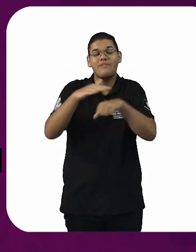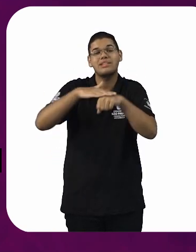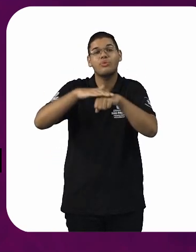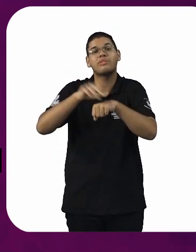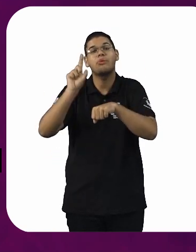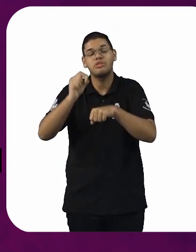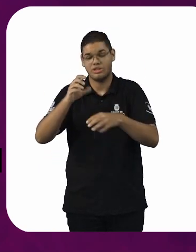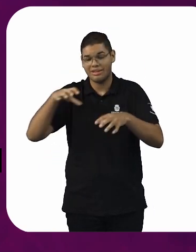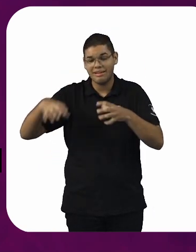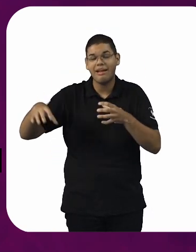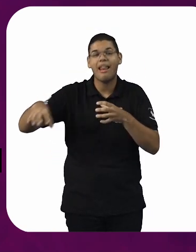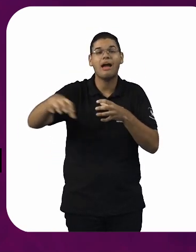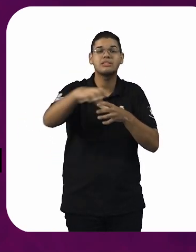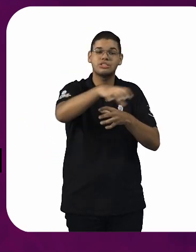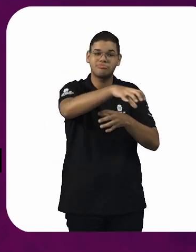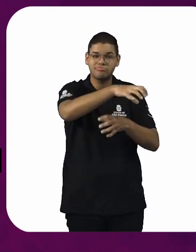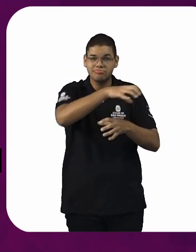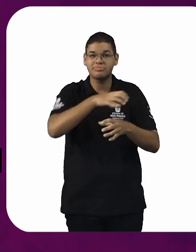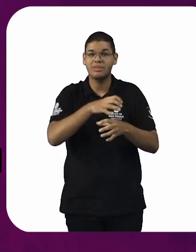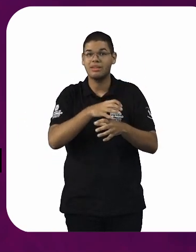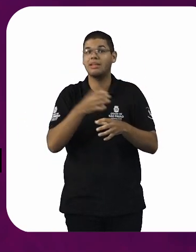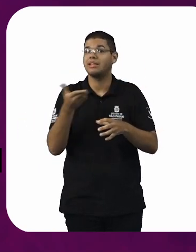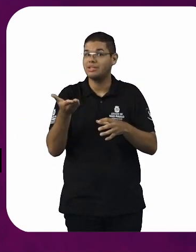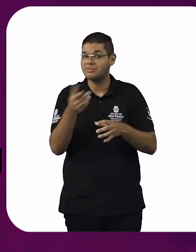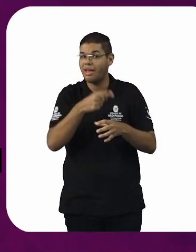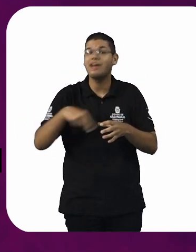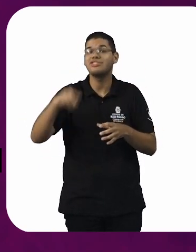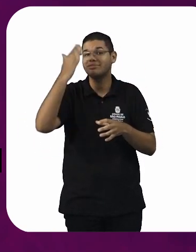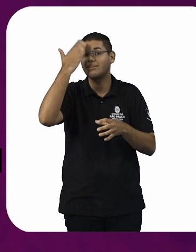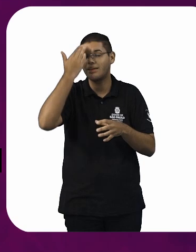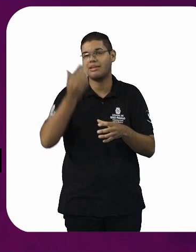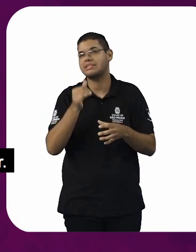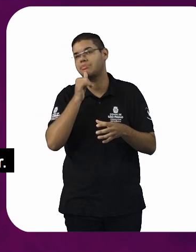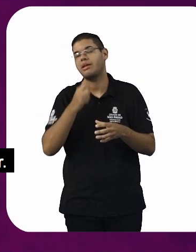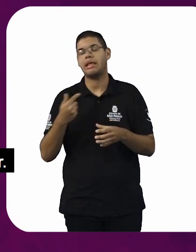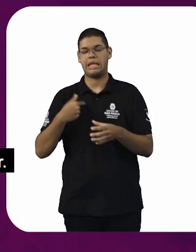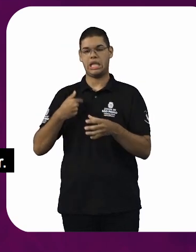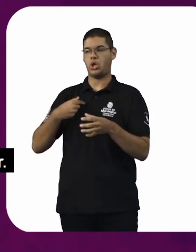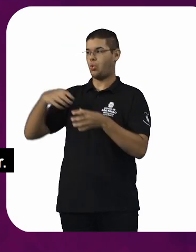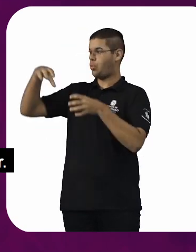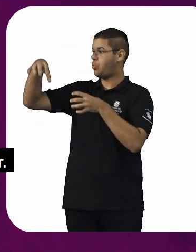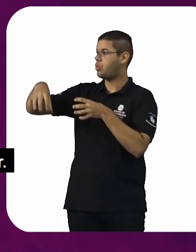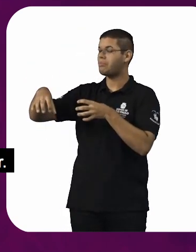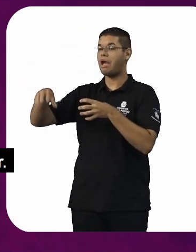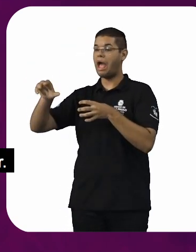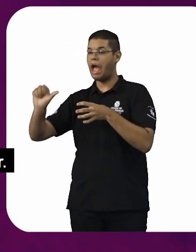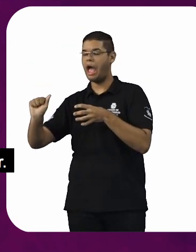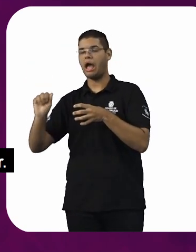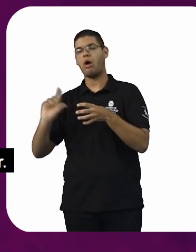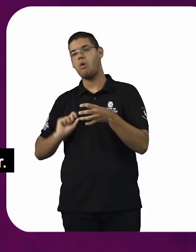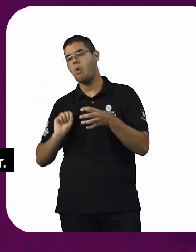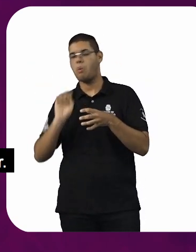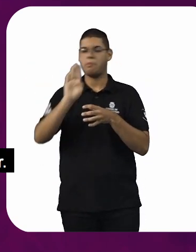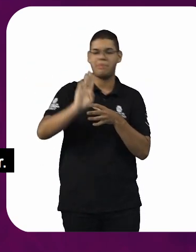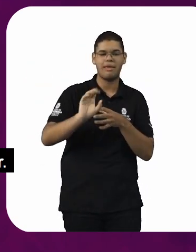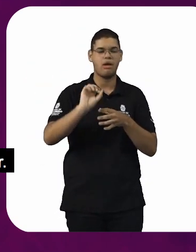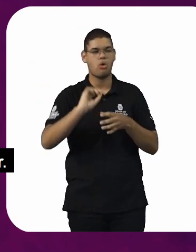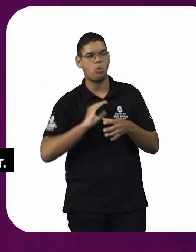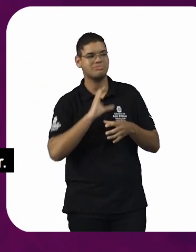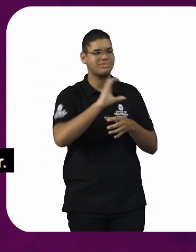gente comumente, né, popularmente entende, eu sou da classe A, B ou C, né? É a renda, né, per